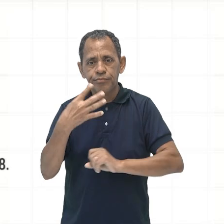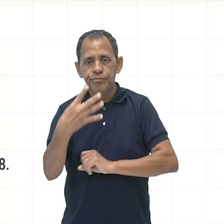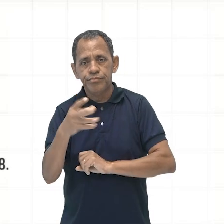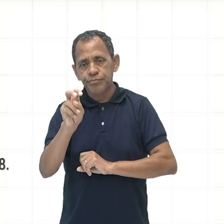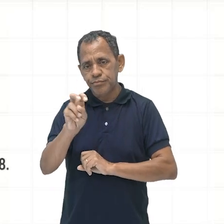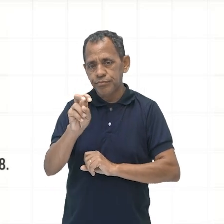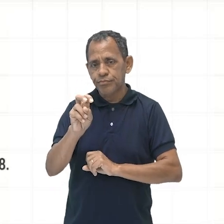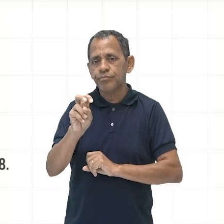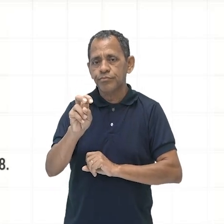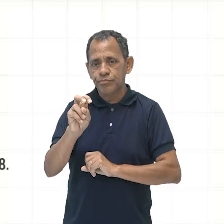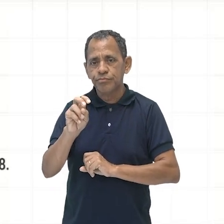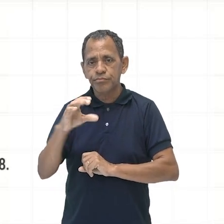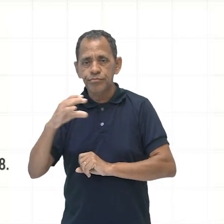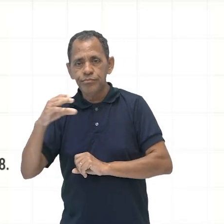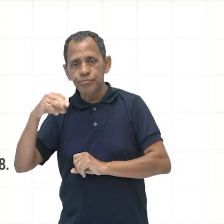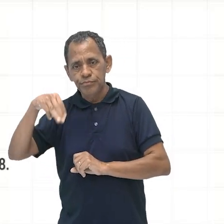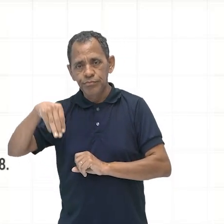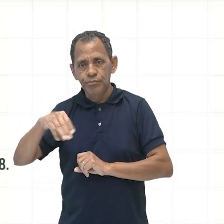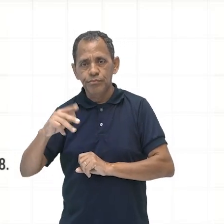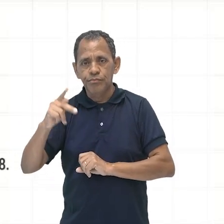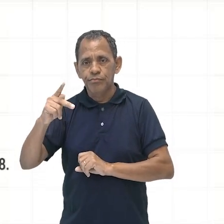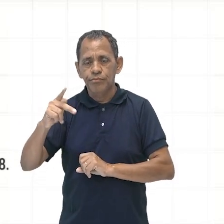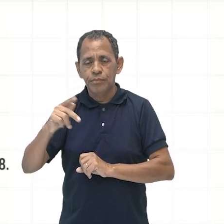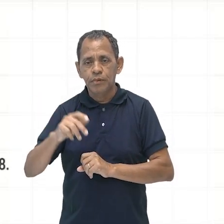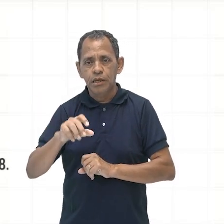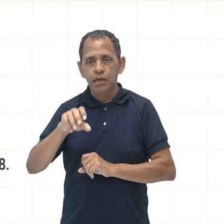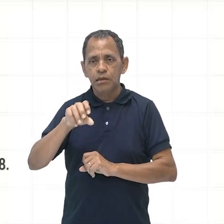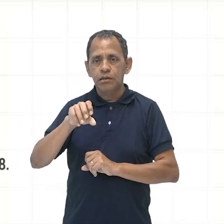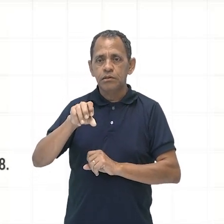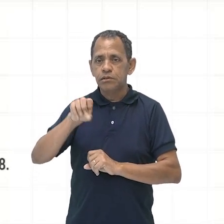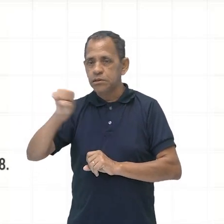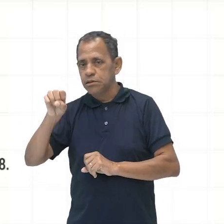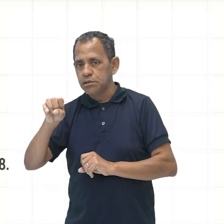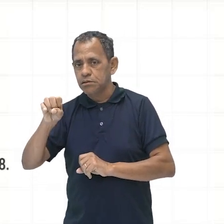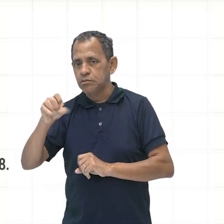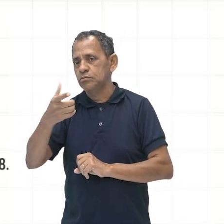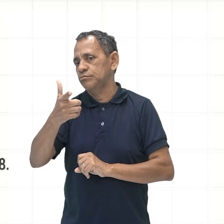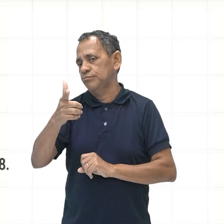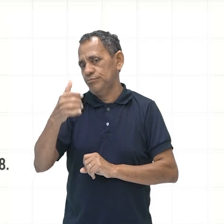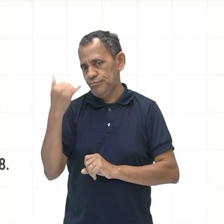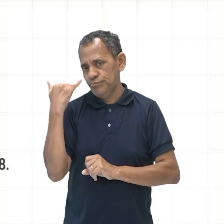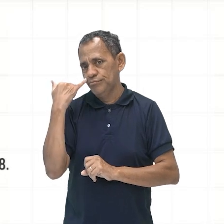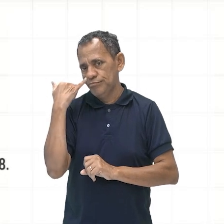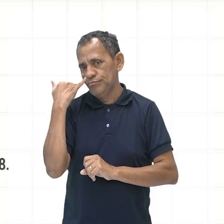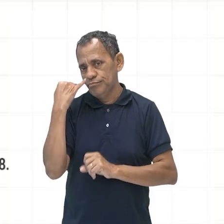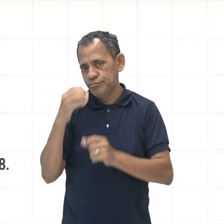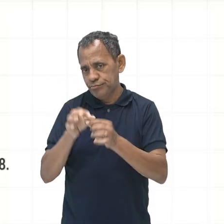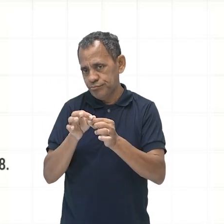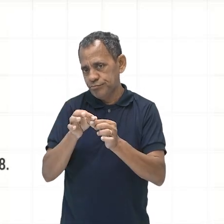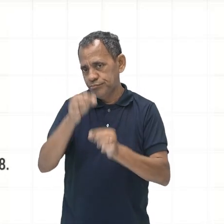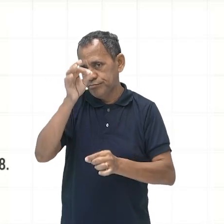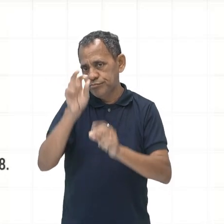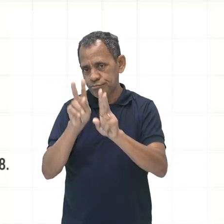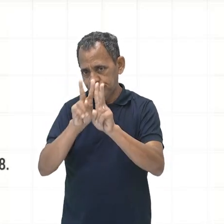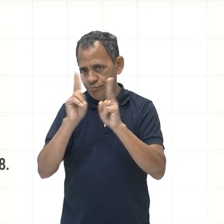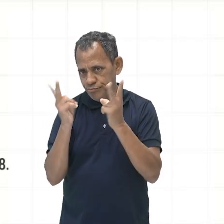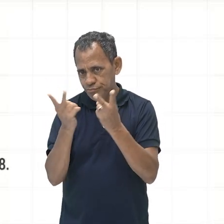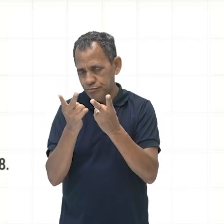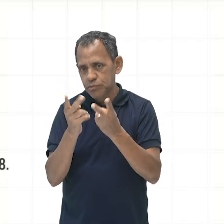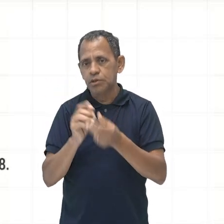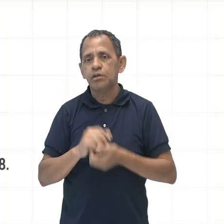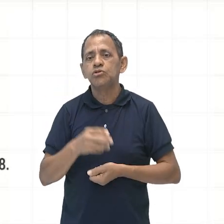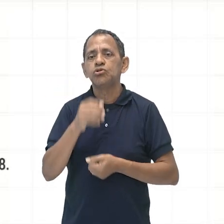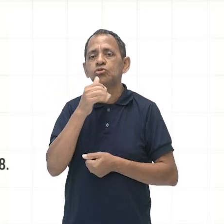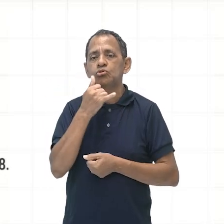cúbicos. Né? Eu não conseguiria determinar a altura se ele não me dissesse o volume. Né? Então, aqui a altura é de